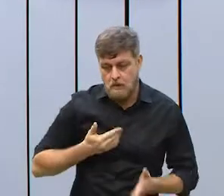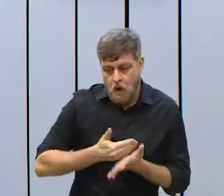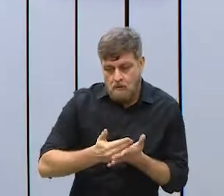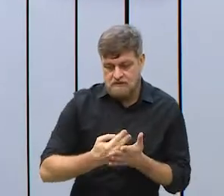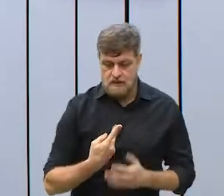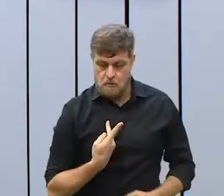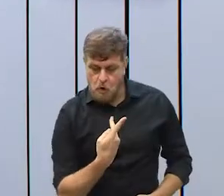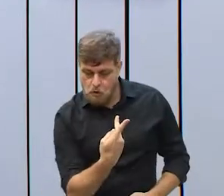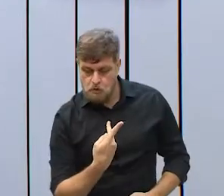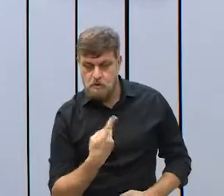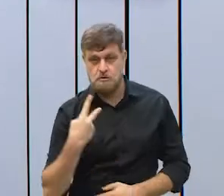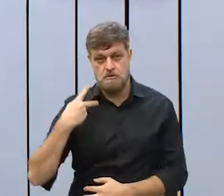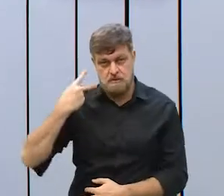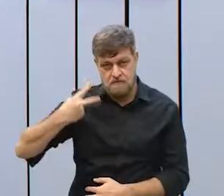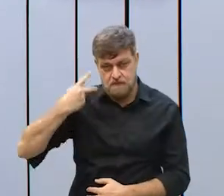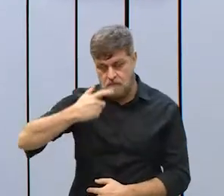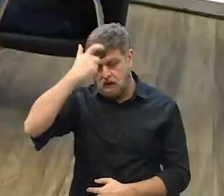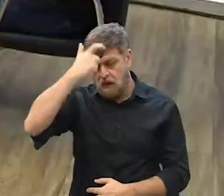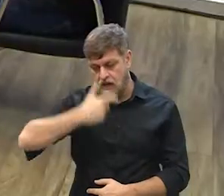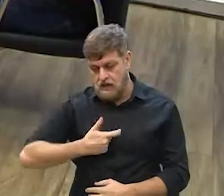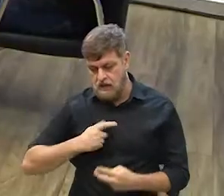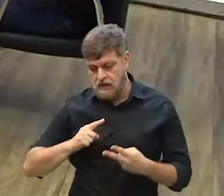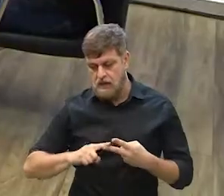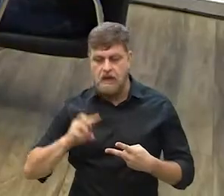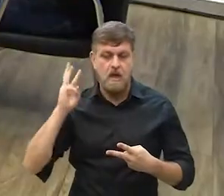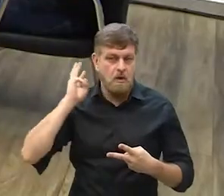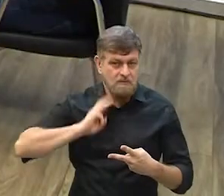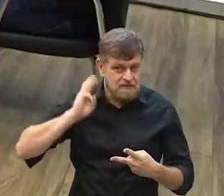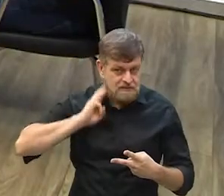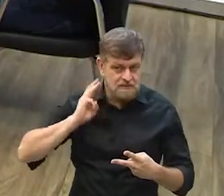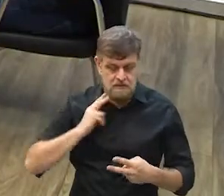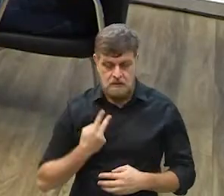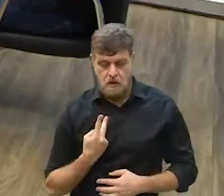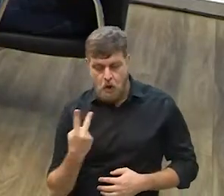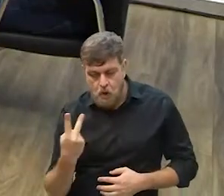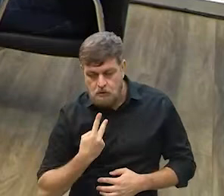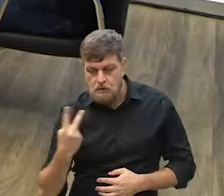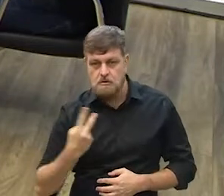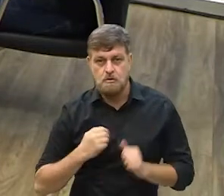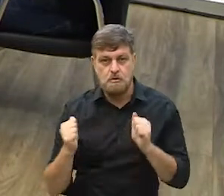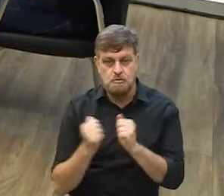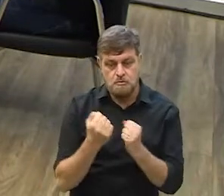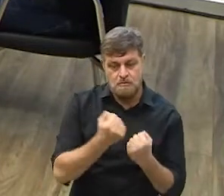nós, né? Começa comigo, o Cecílio começa com ele, aí nós dois começamos com os